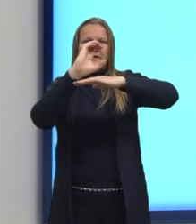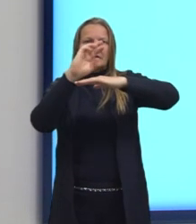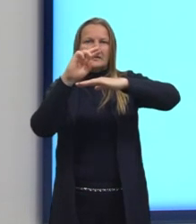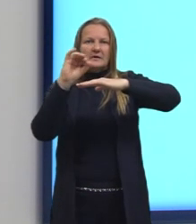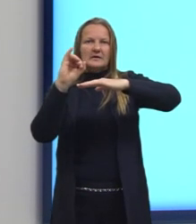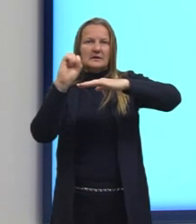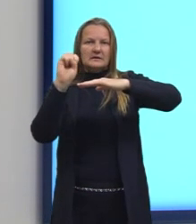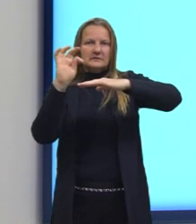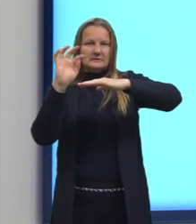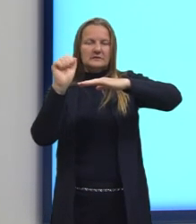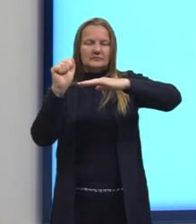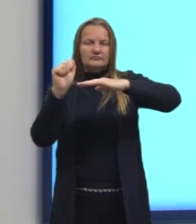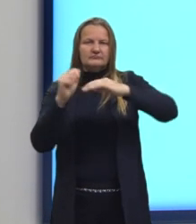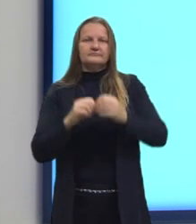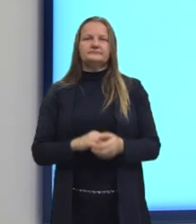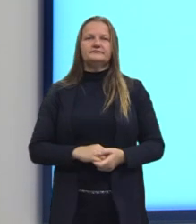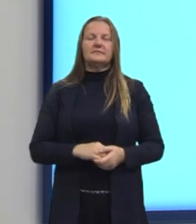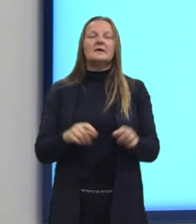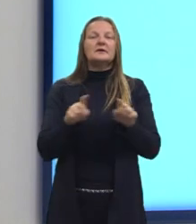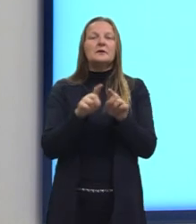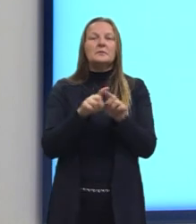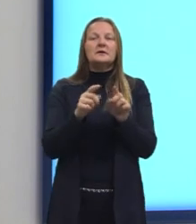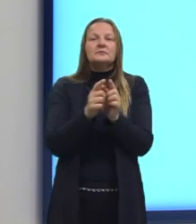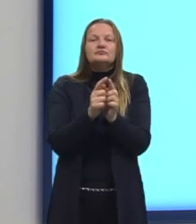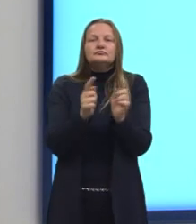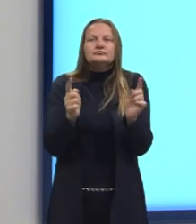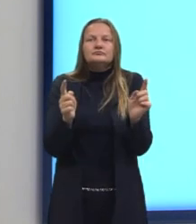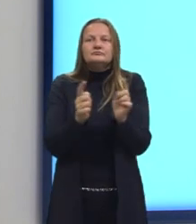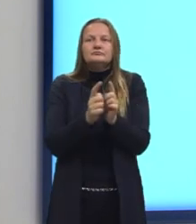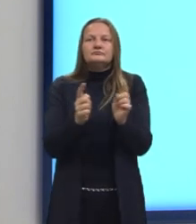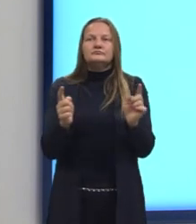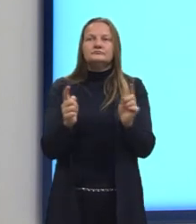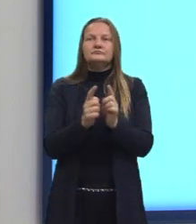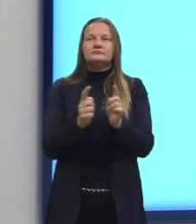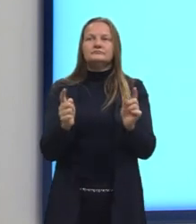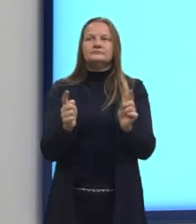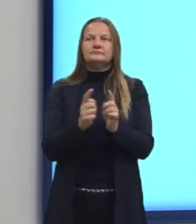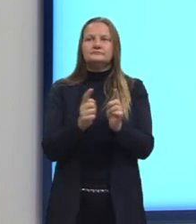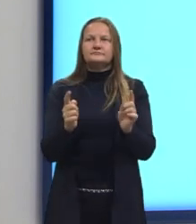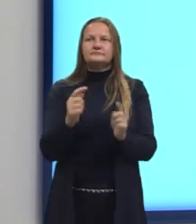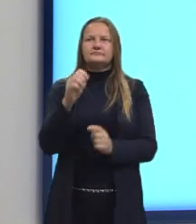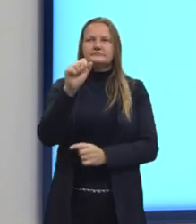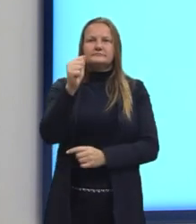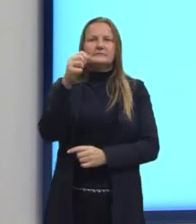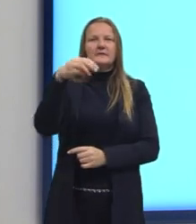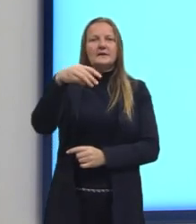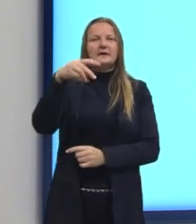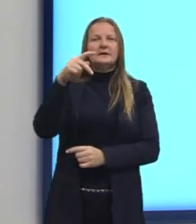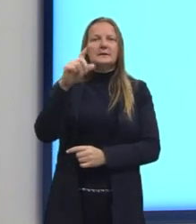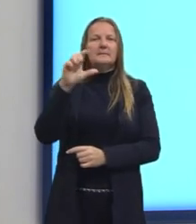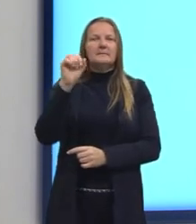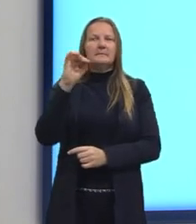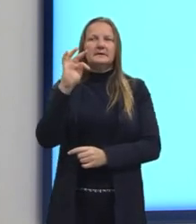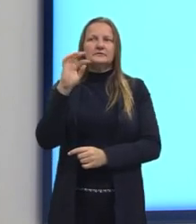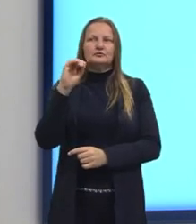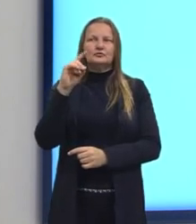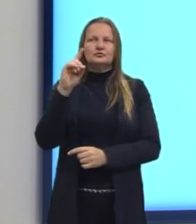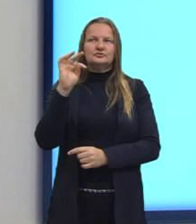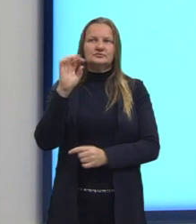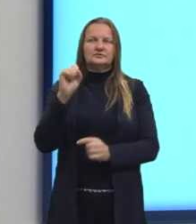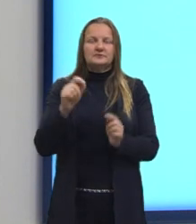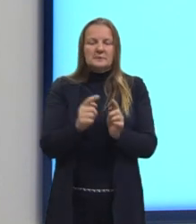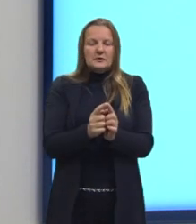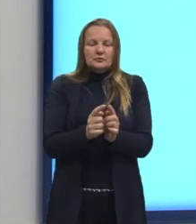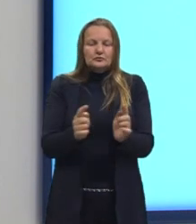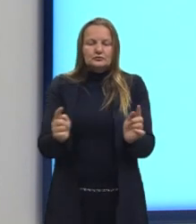bom e a amplitude que foi o que a gente conversou né então Toda Onda vai ter uma certa amplitude e o comprimento